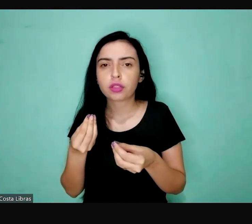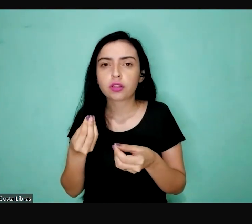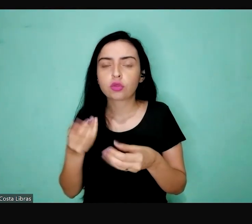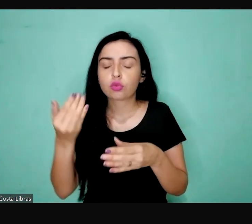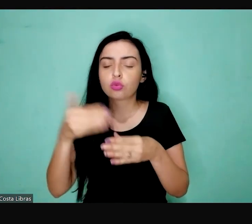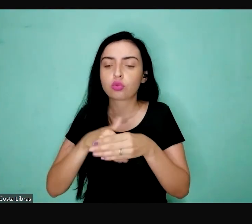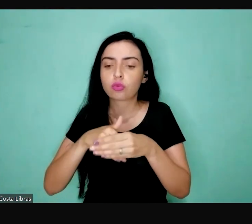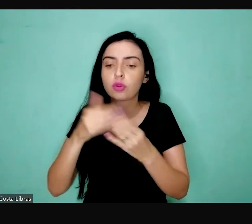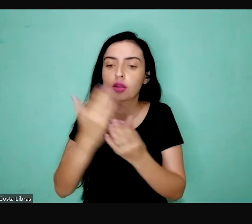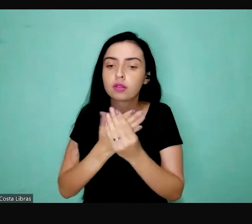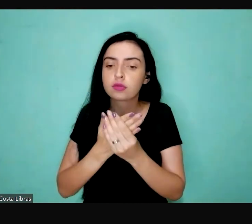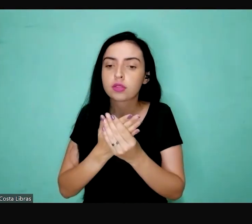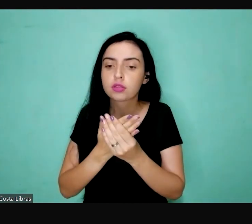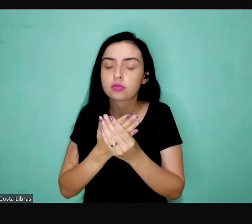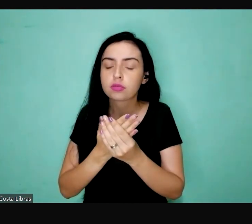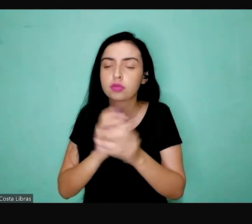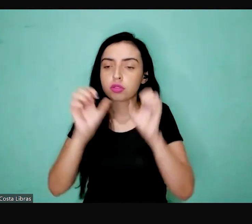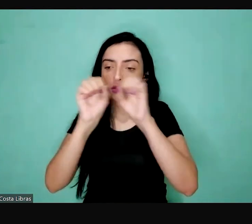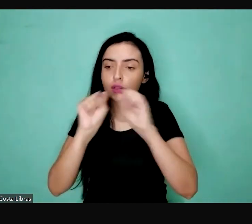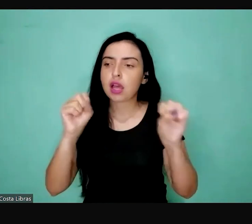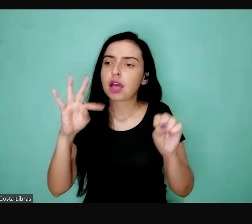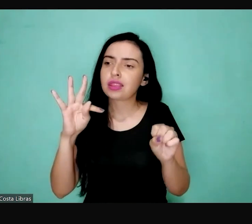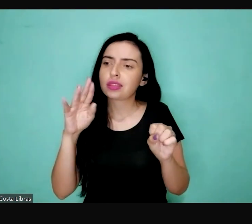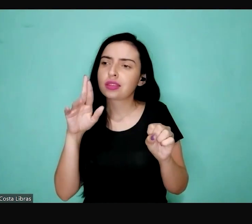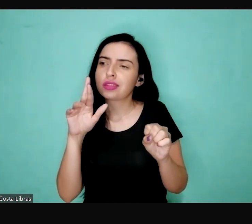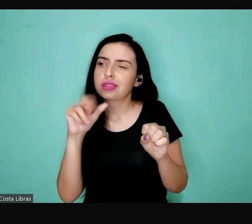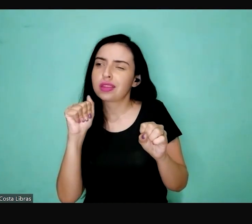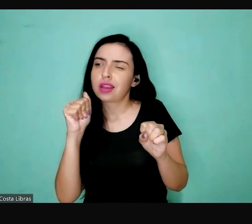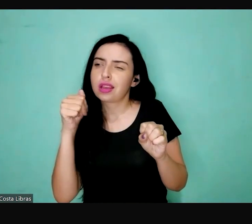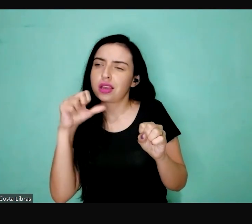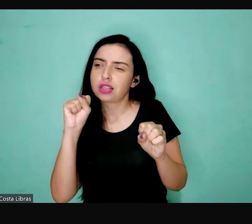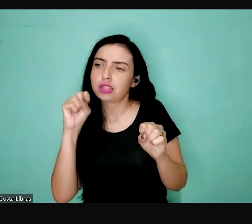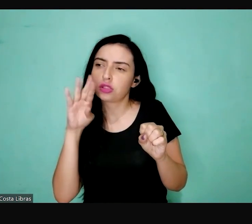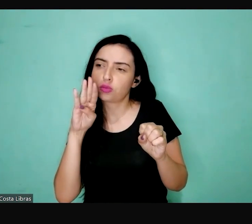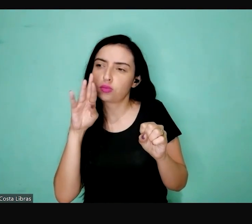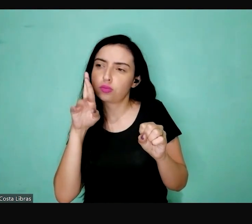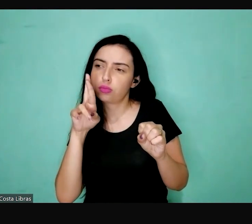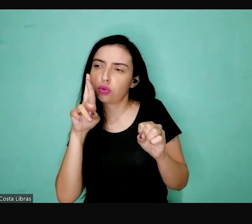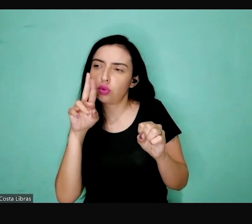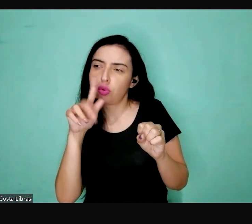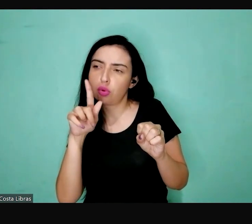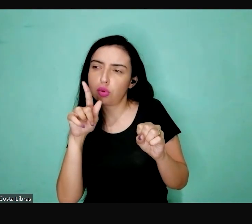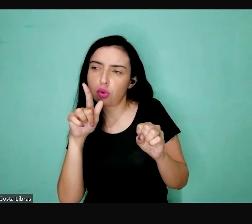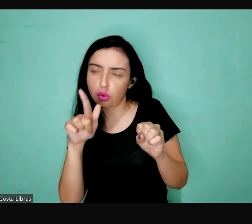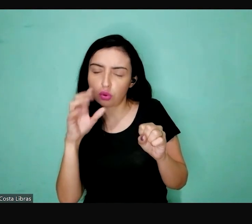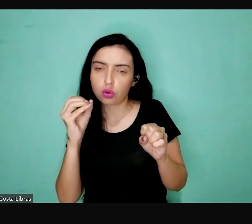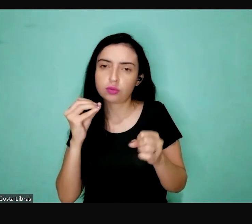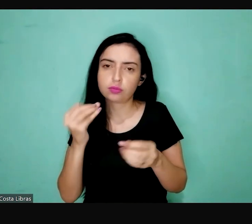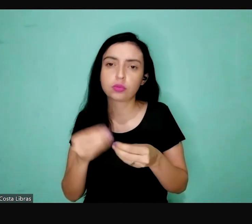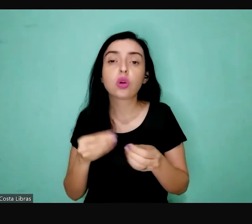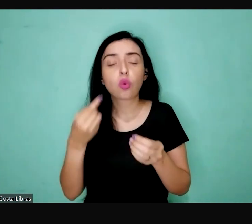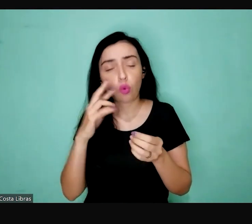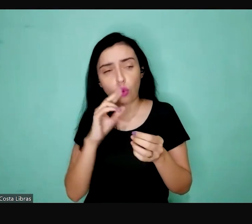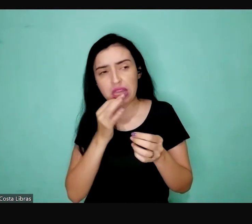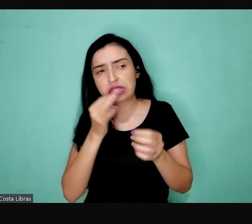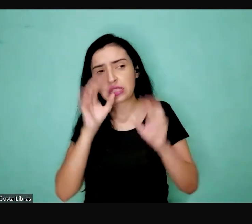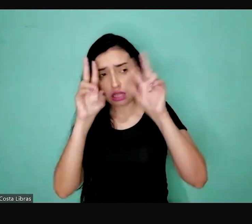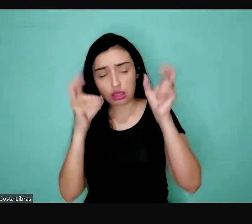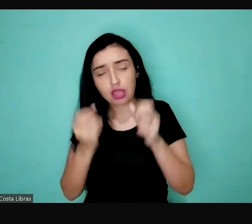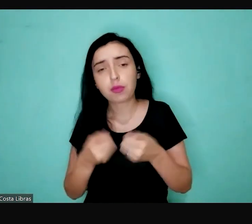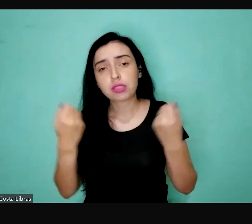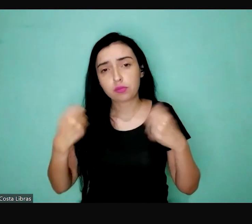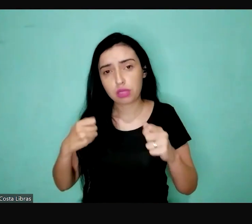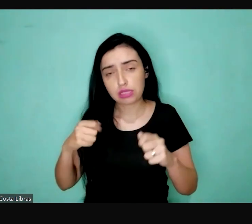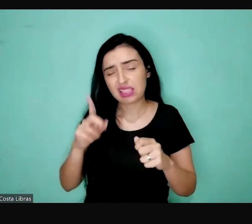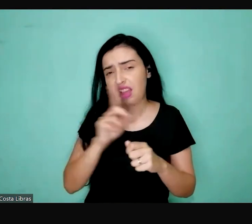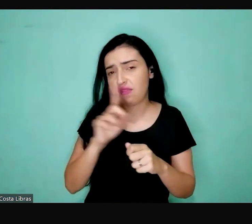julgamentos do Tribunal de Estrasburgo, exatamente sobre essa questão, sobre se era necessário ou não,